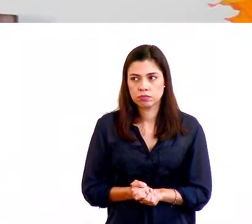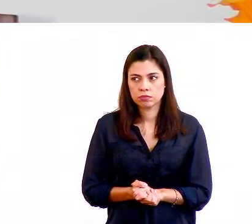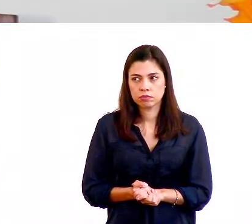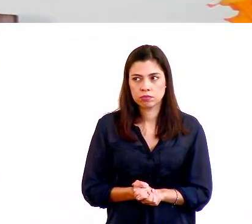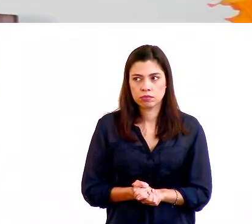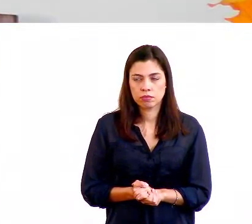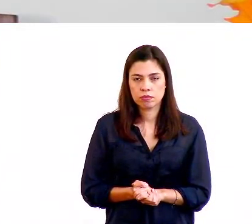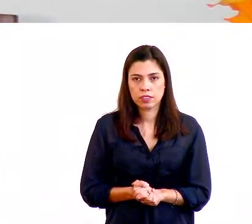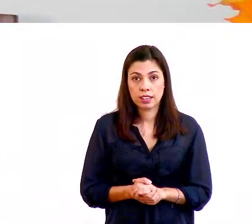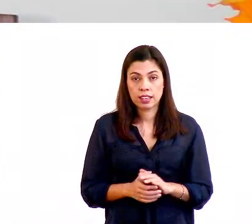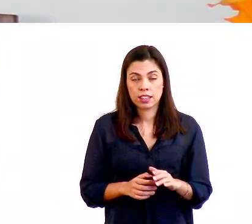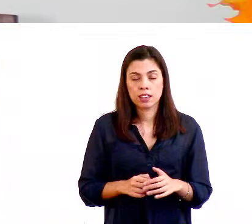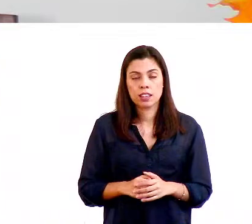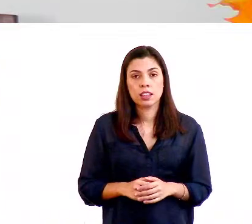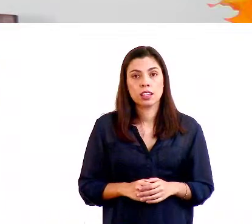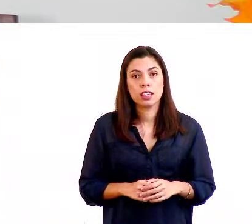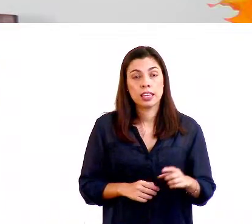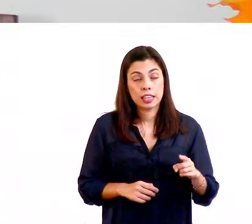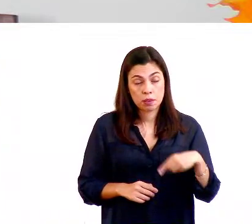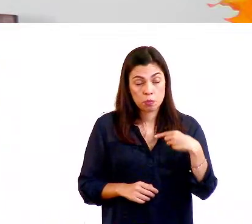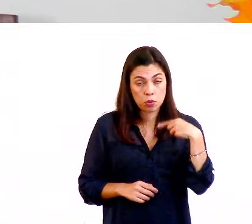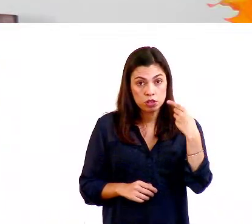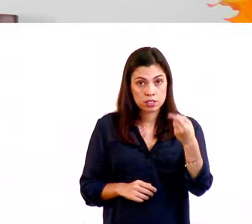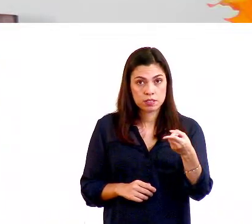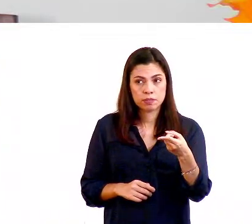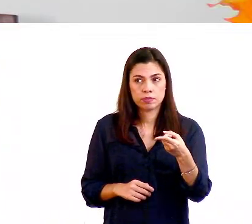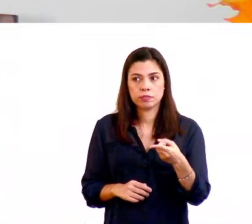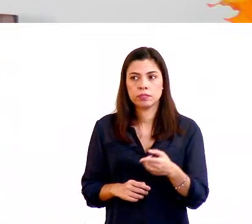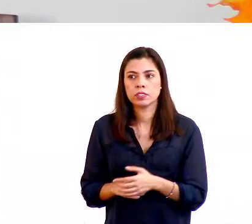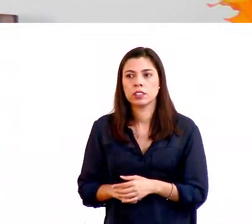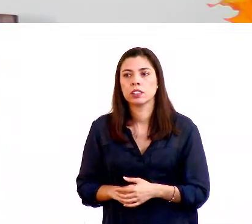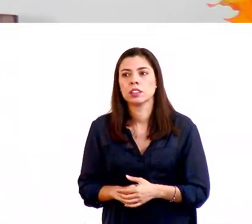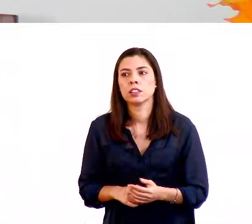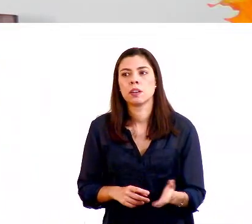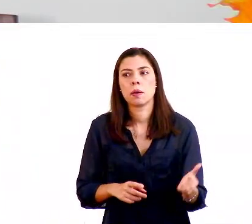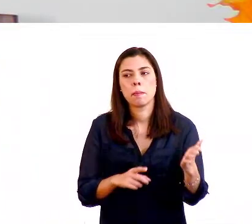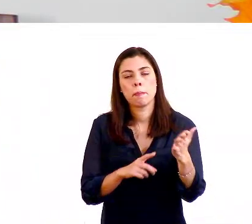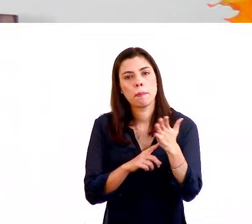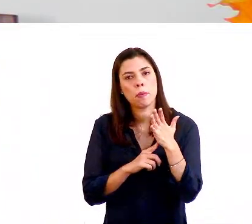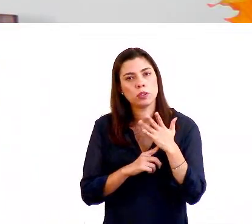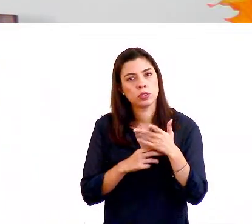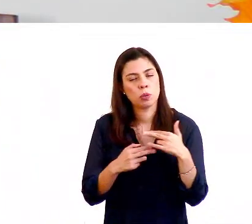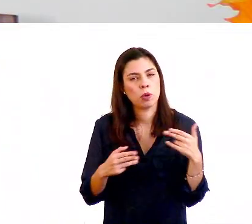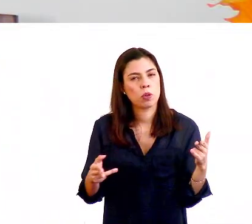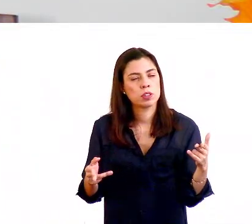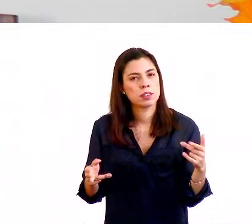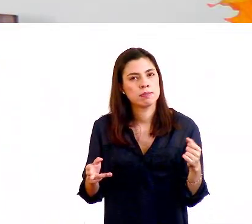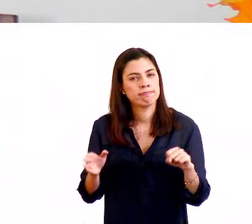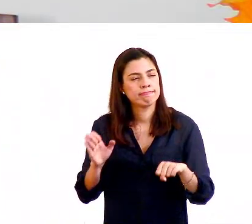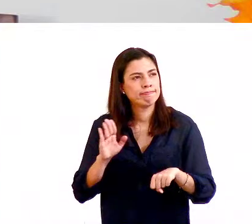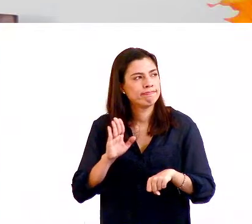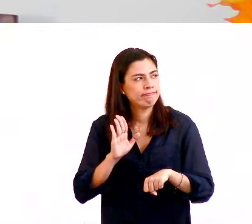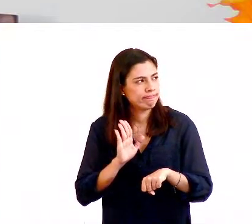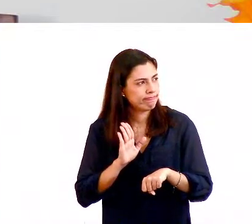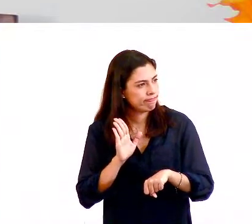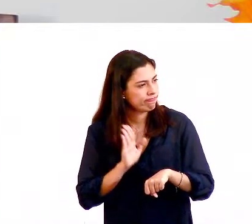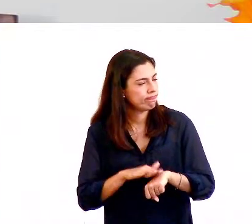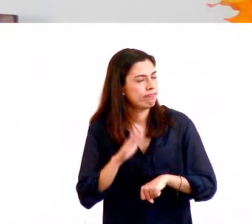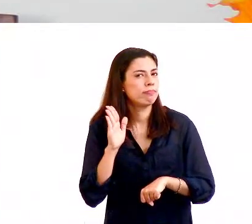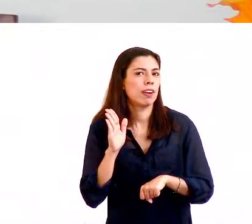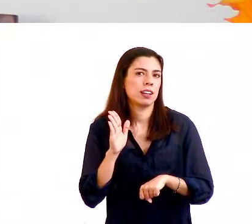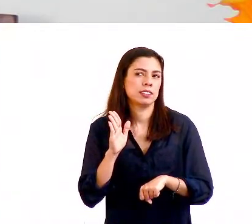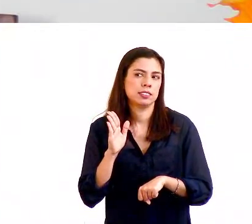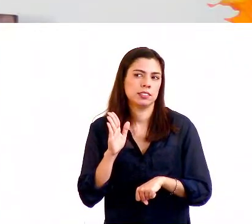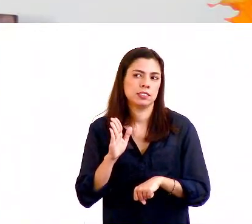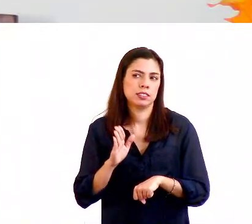e transforma essa metáfora da âncora numa coisa ainda mais extraordinária, ainda mais